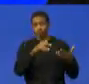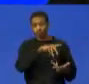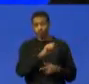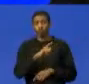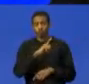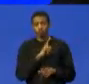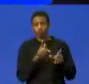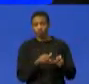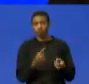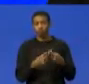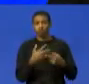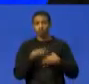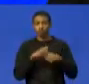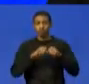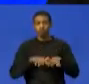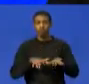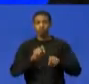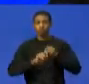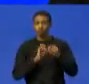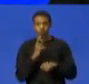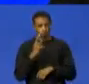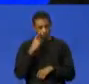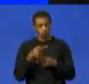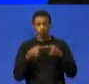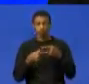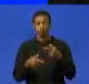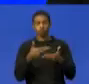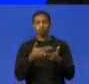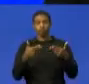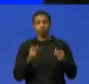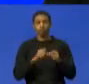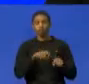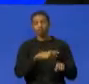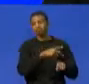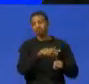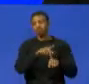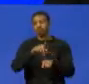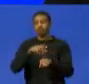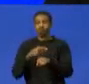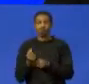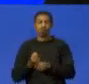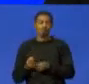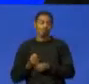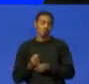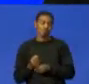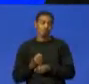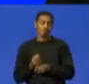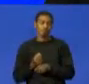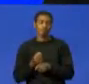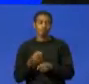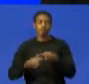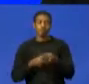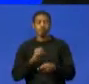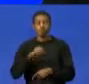né? Foi um modelo difundido, tá, ao longo de todos os países durante muitos anos. Então a ONU,